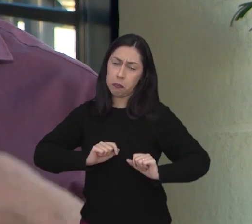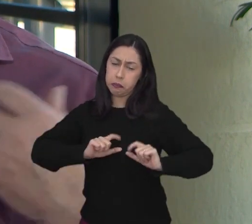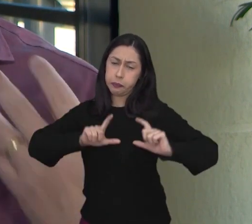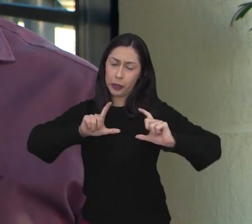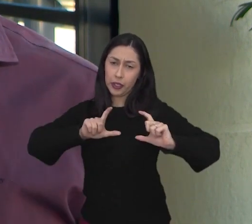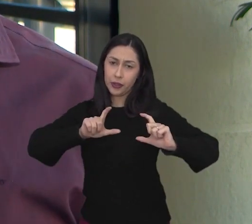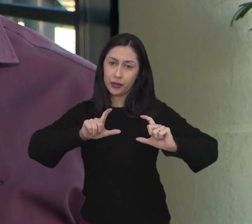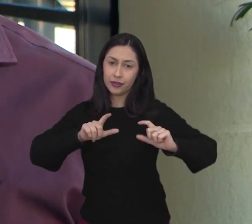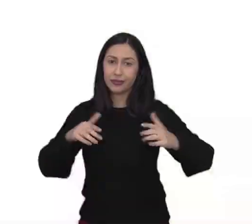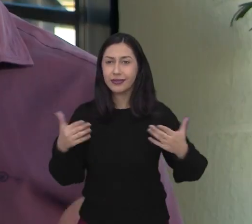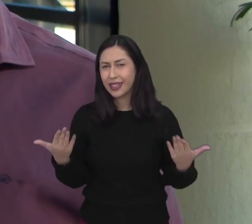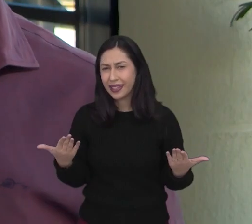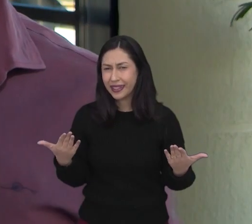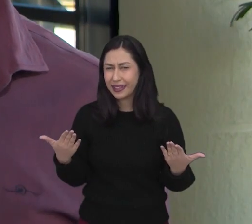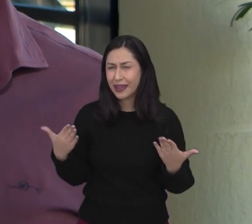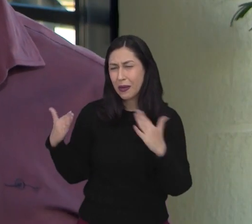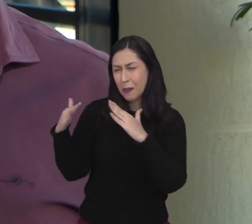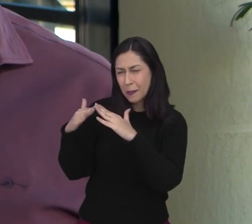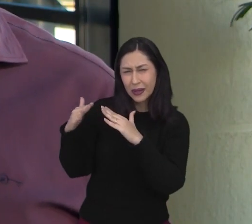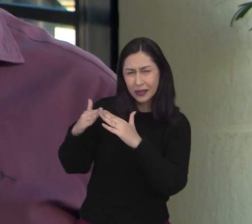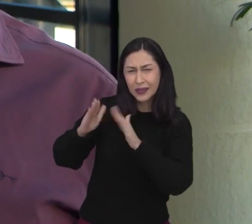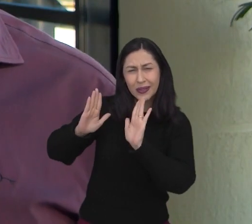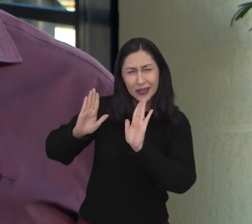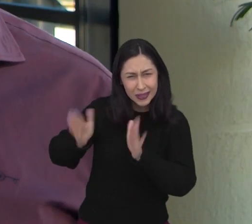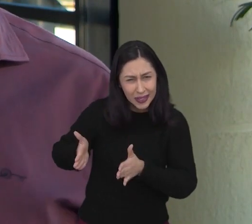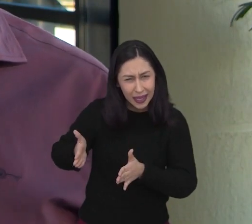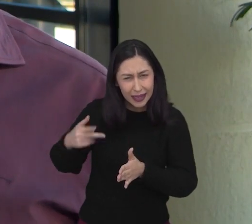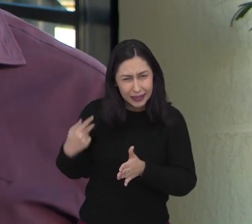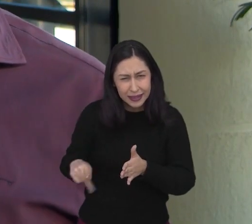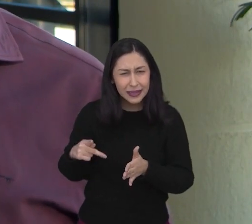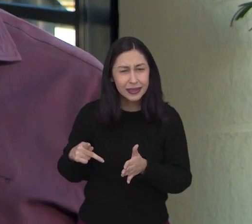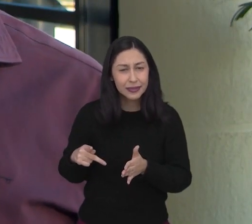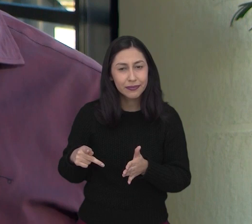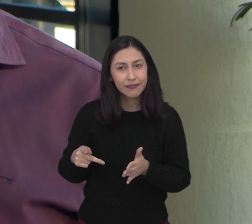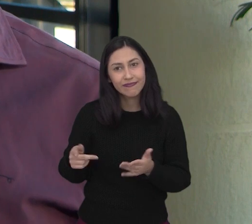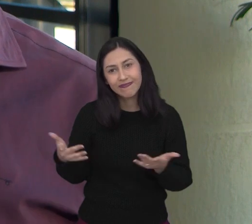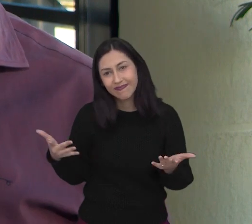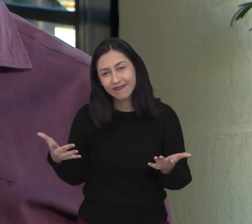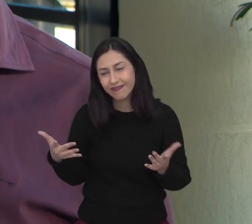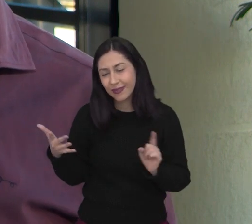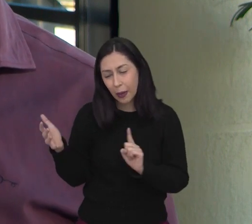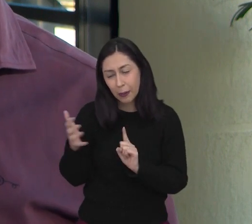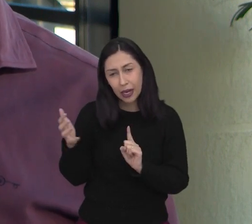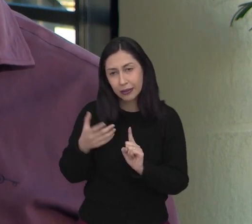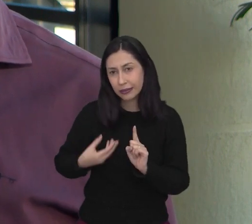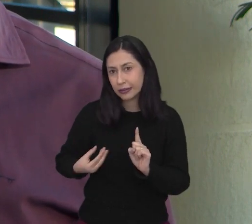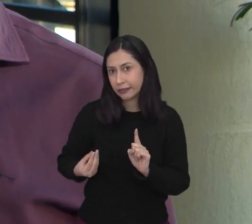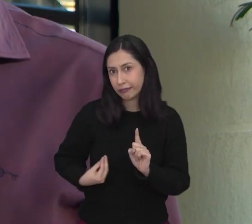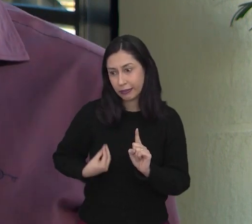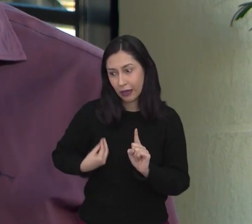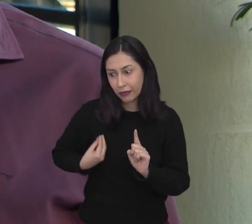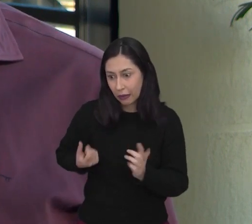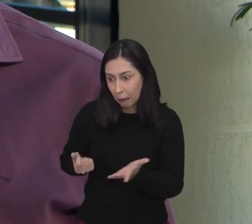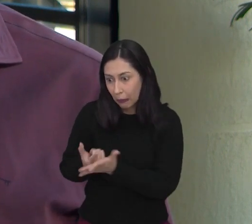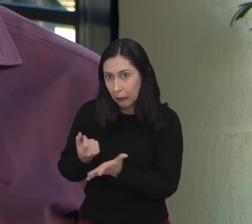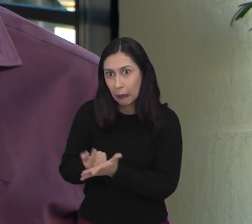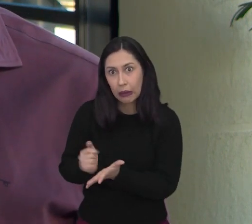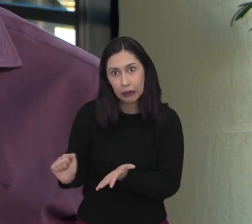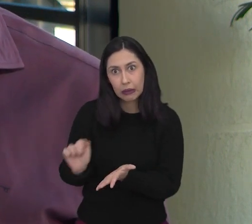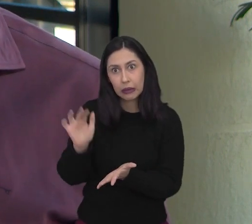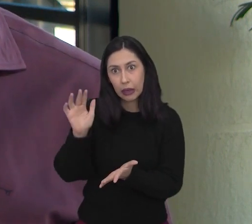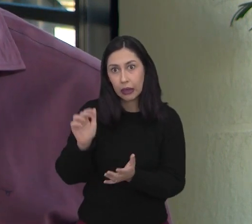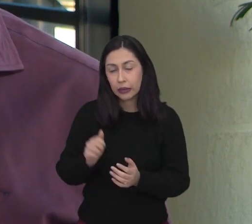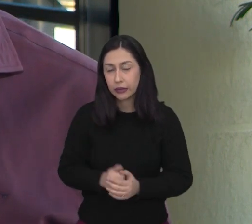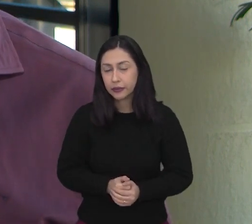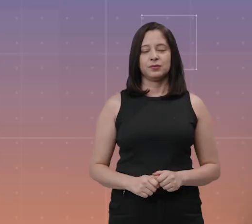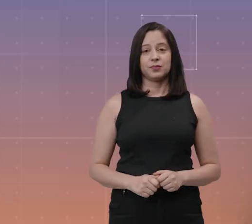consequentemente vem com um salário maior. Para um morador da cidade, o joséense, que é meio que raro também aqui na cidade, o impacto é um custo de vida mais